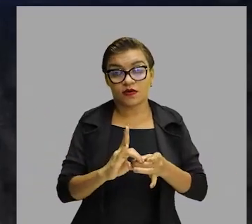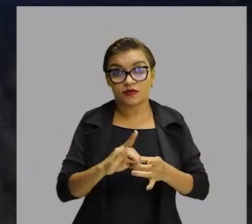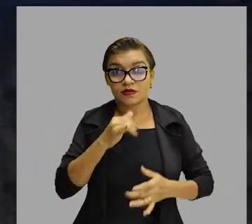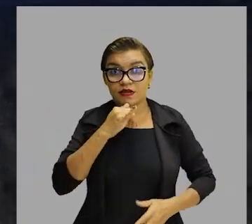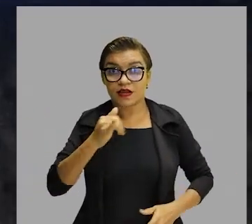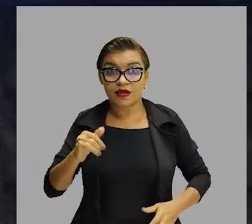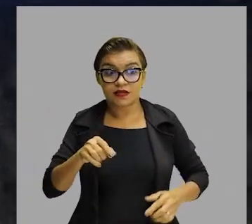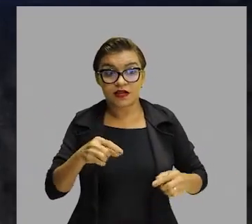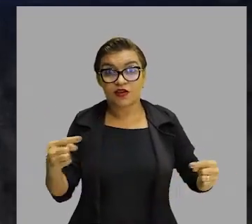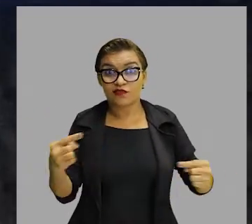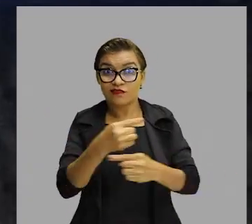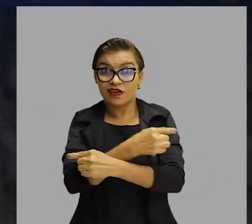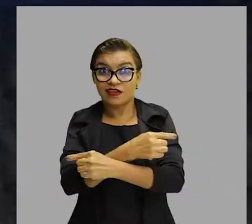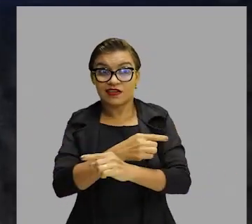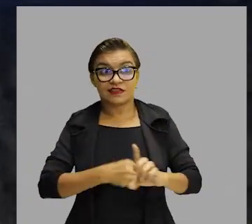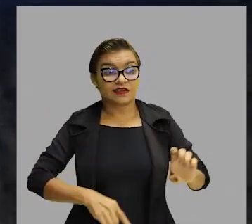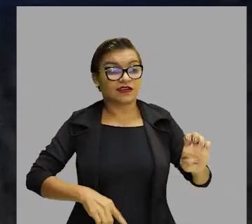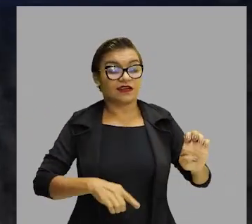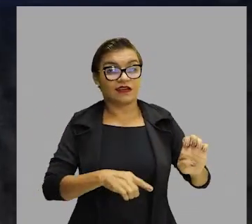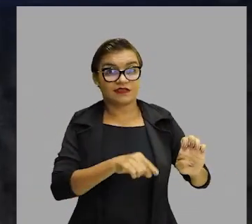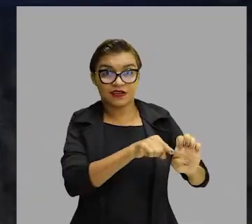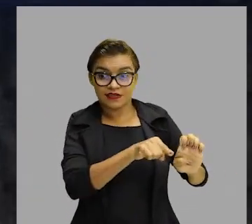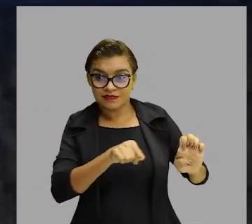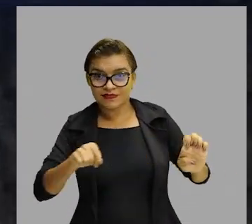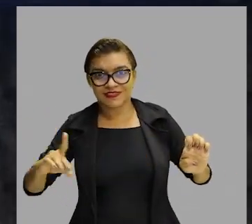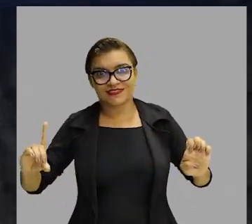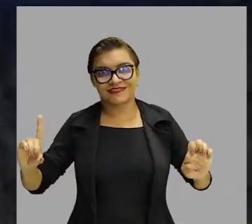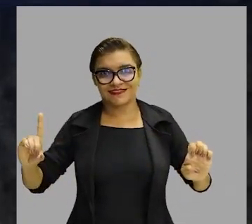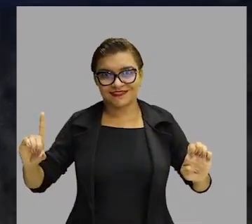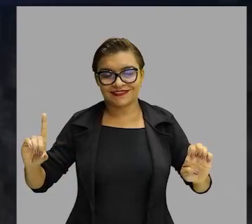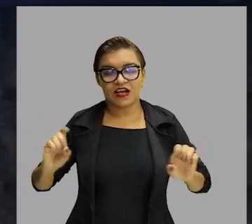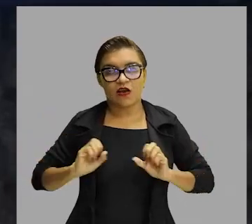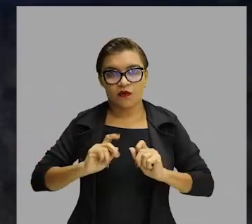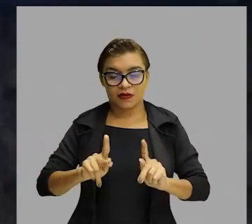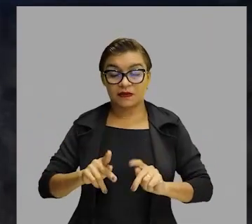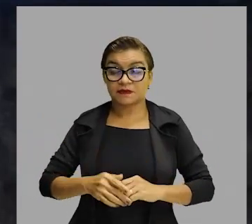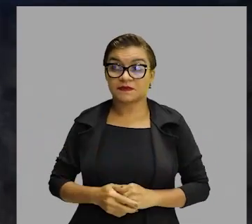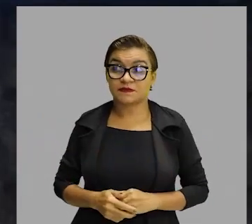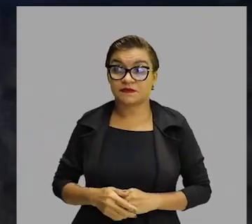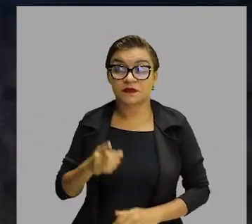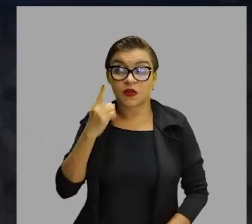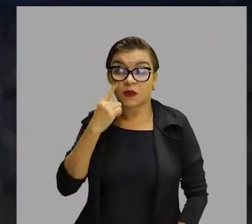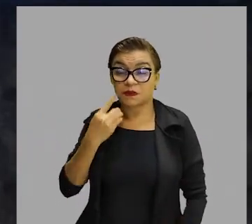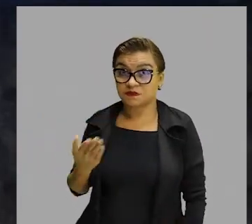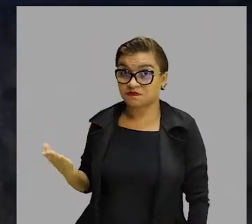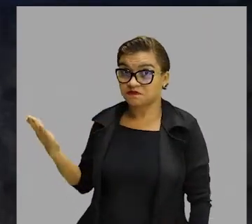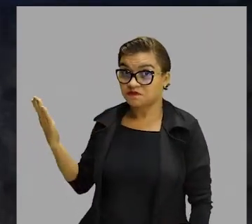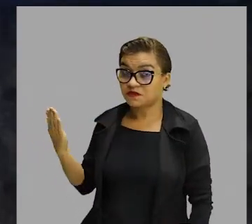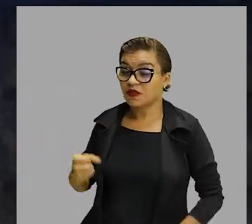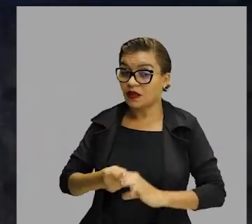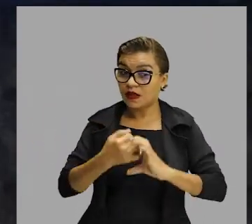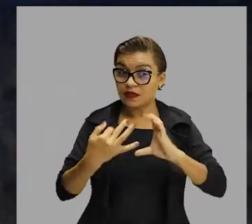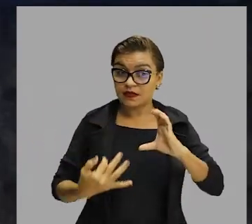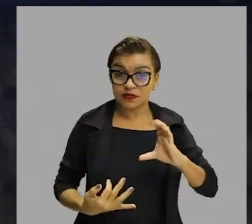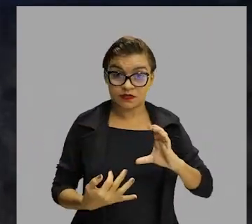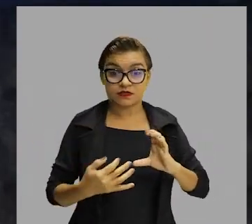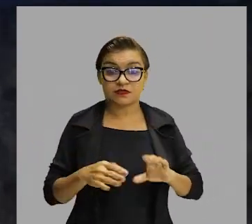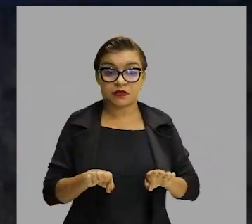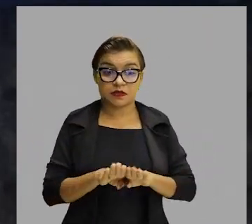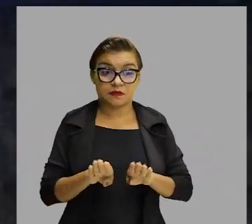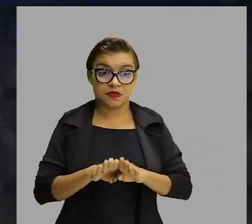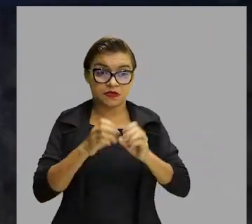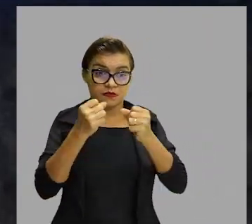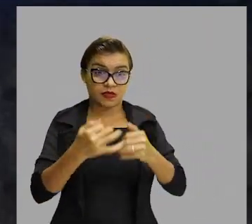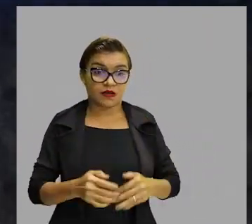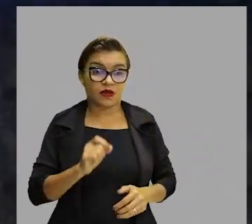inverso, da esquerda para a direita, tá ok? Aqui nós vamos ter a caracterização disso. Nós temos